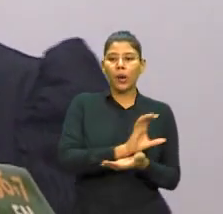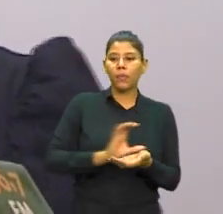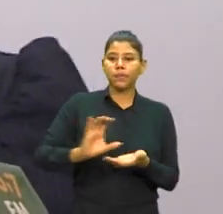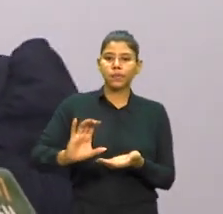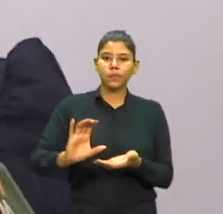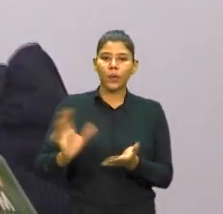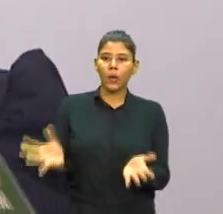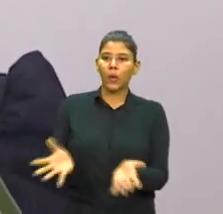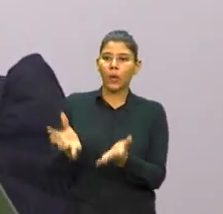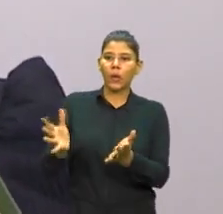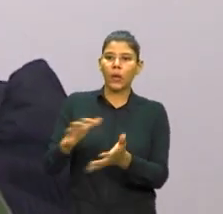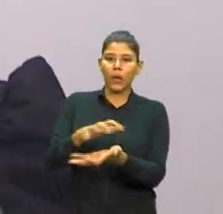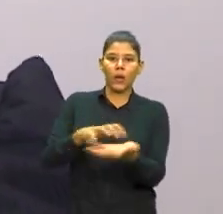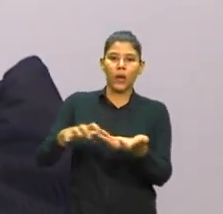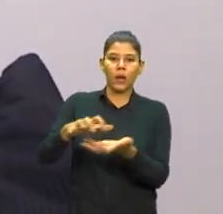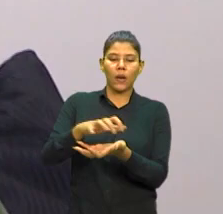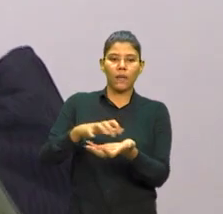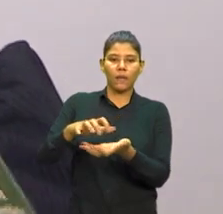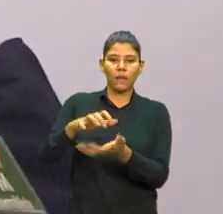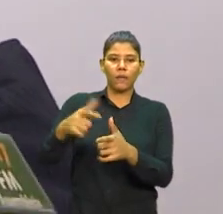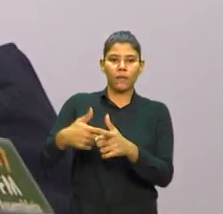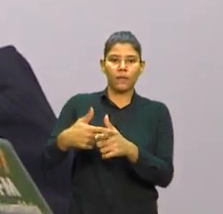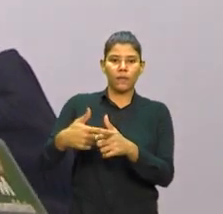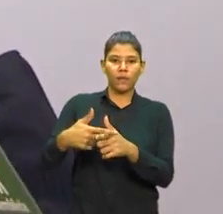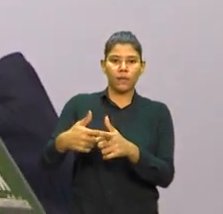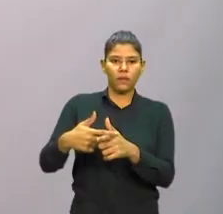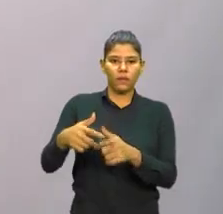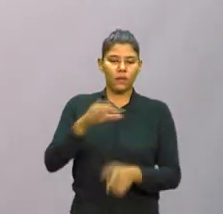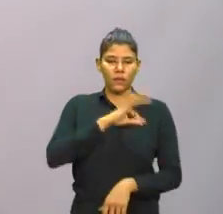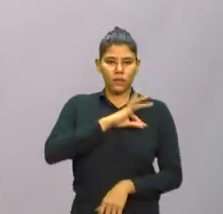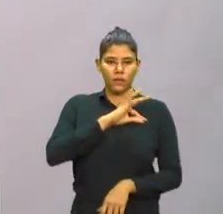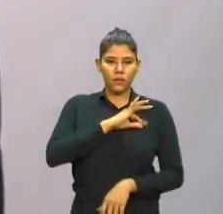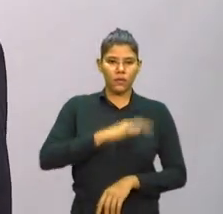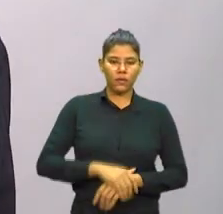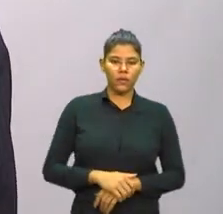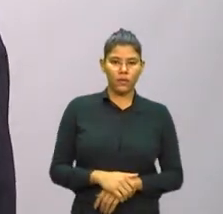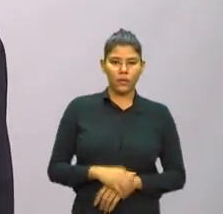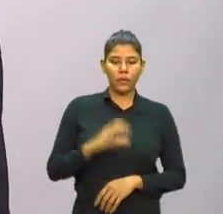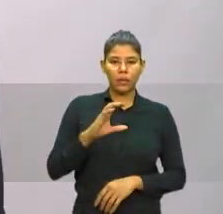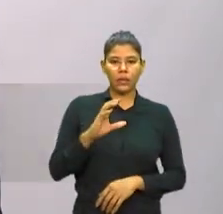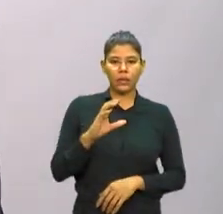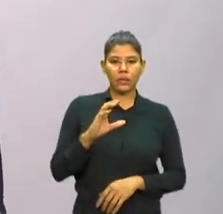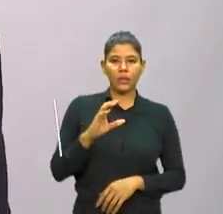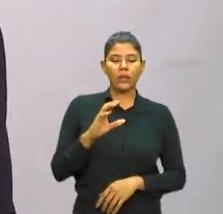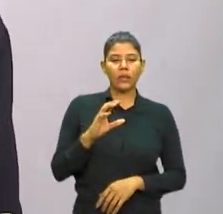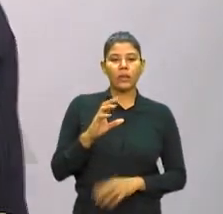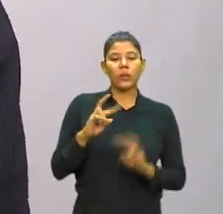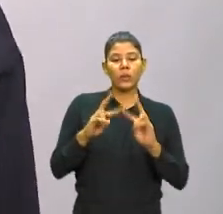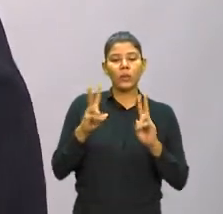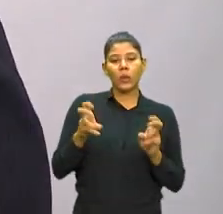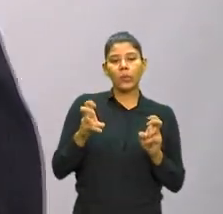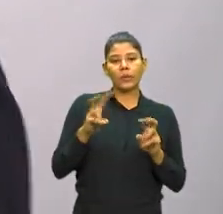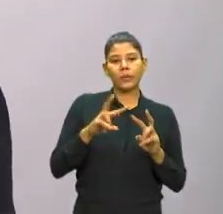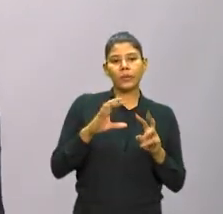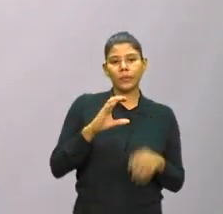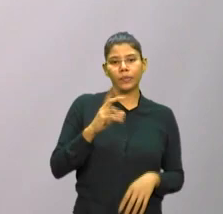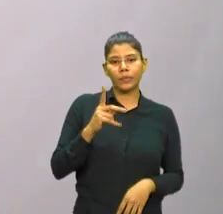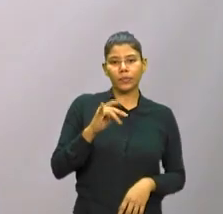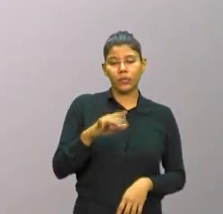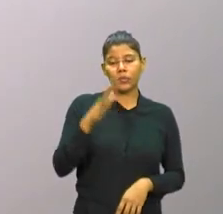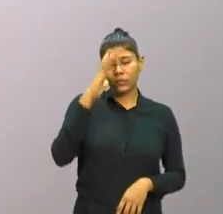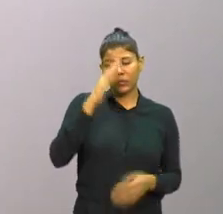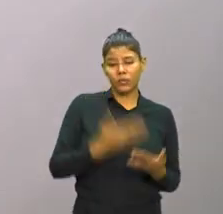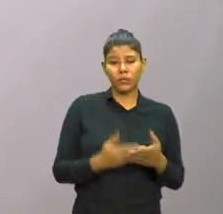expectativa dela sobre a comissão parlamentar de inquérito nós esperamos Não só eu acredito que todos os deputados que vão fazer parte da